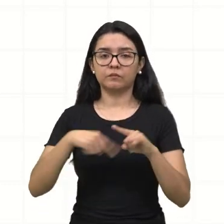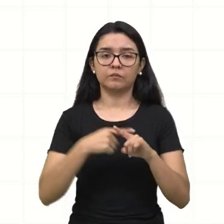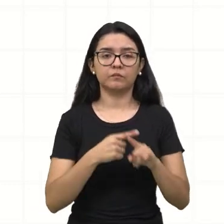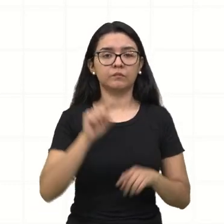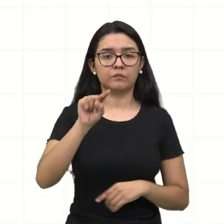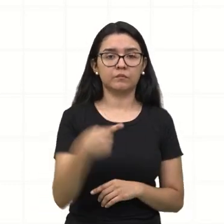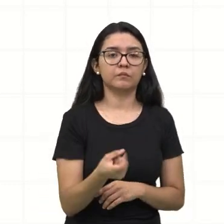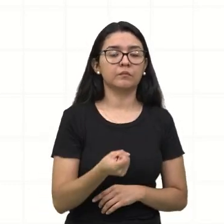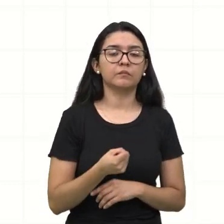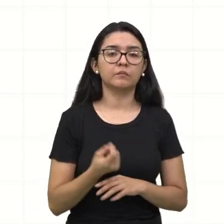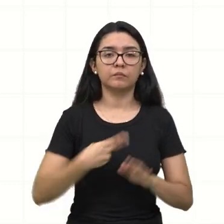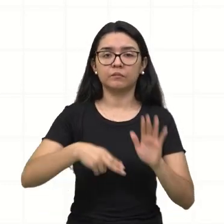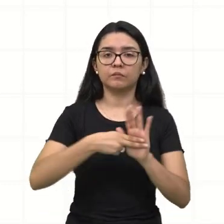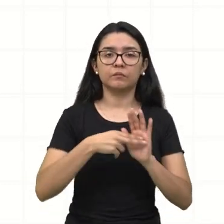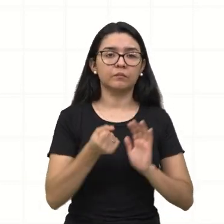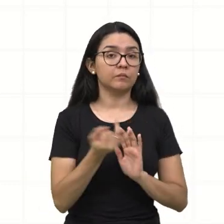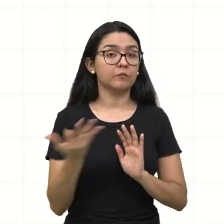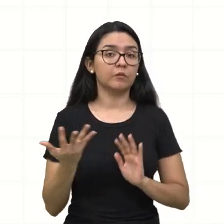igual a quanto?